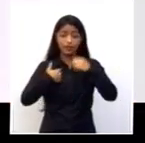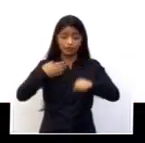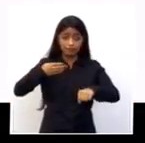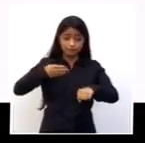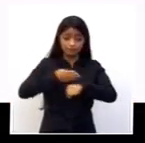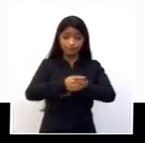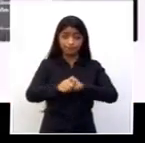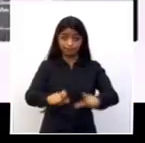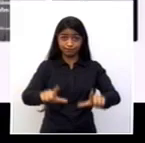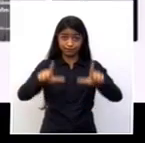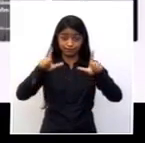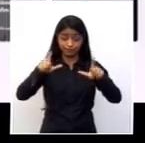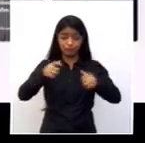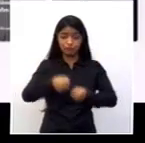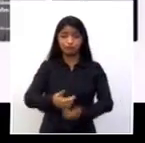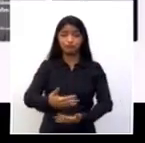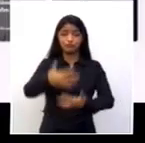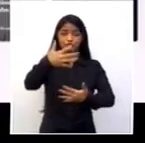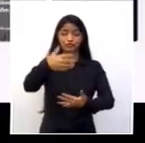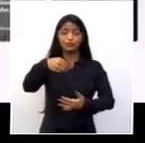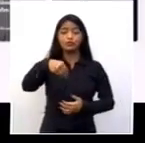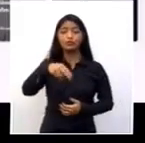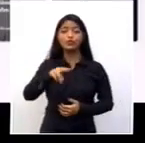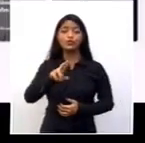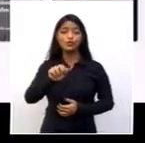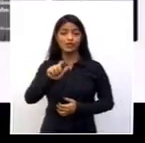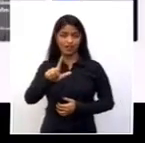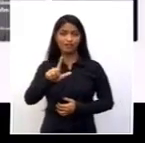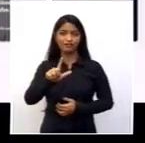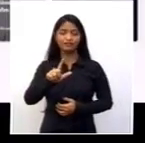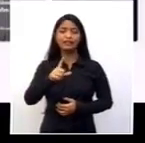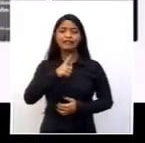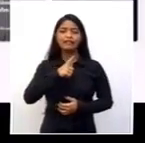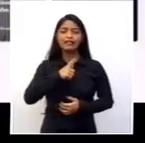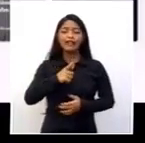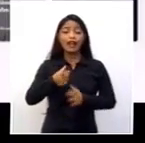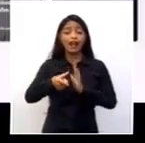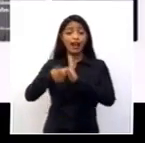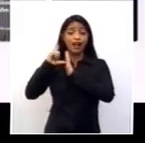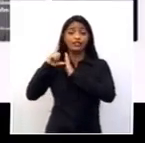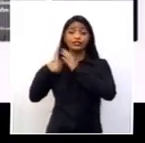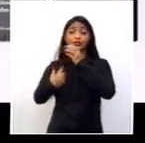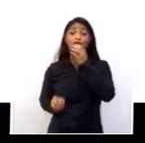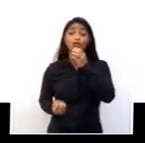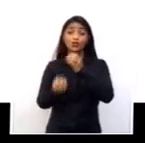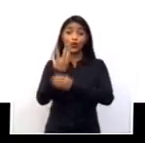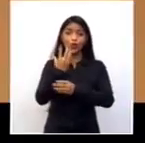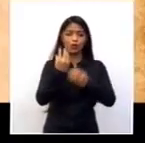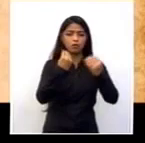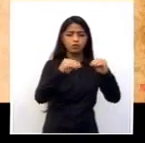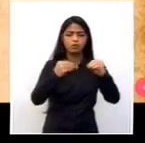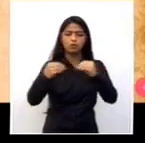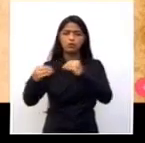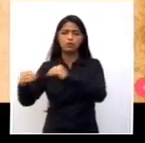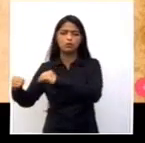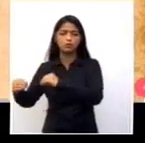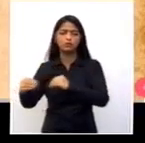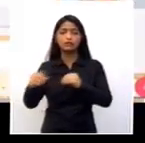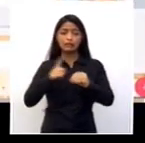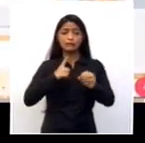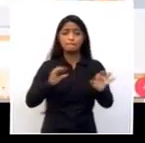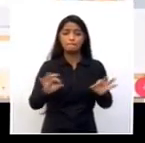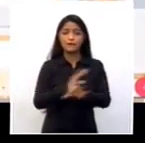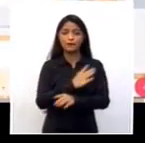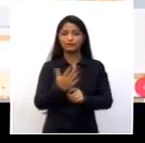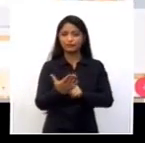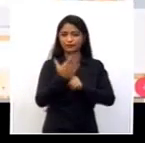no meu mural do Padlet, ele mostra para mim os murais que eu já tenho criado, né? Como, por exemplo, esse mural aqui. É um